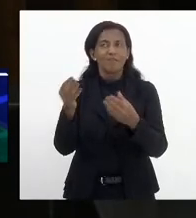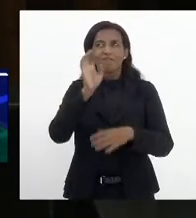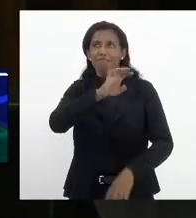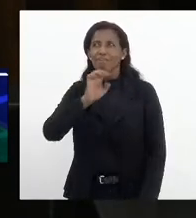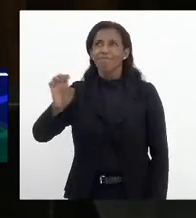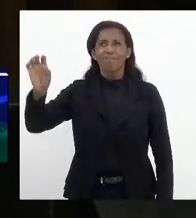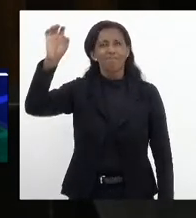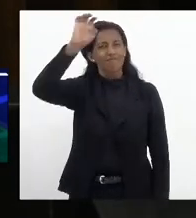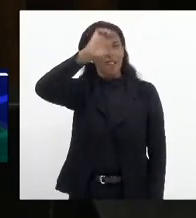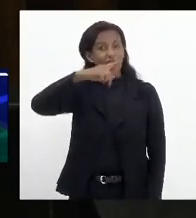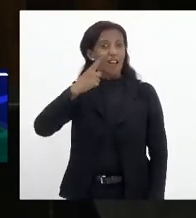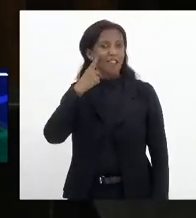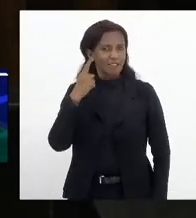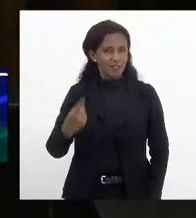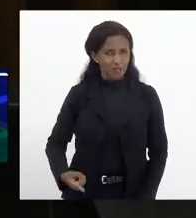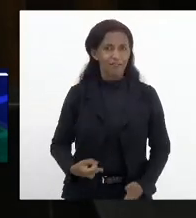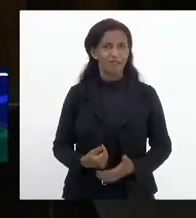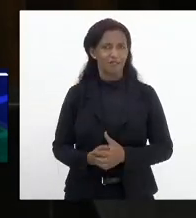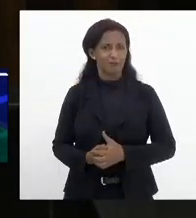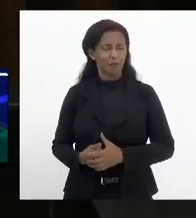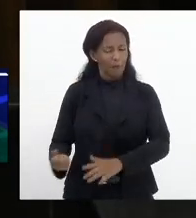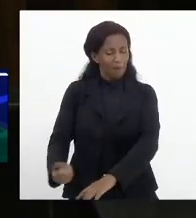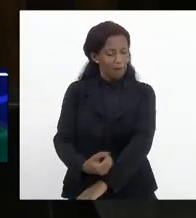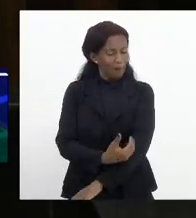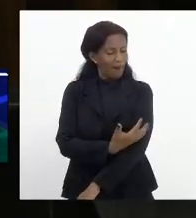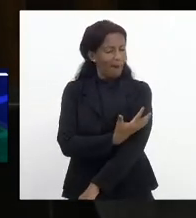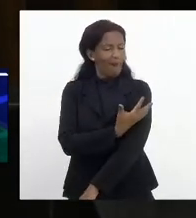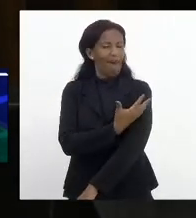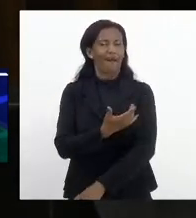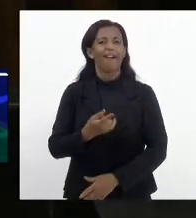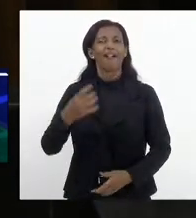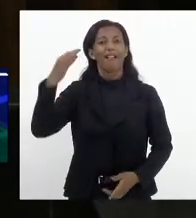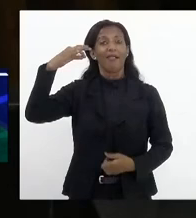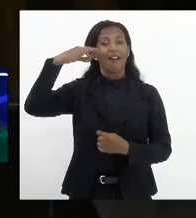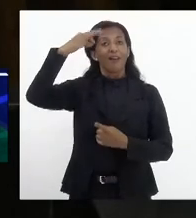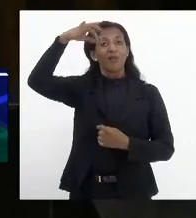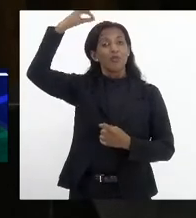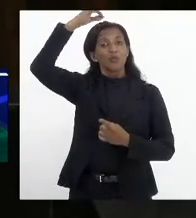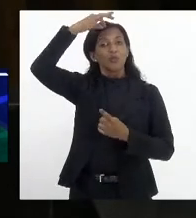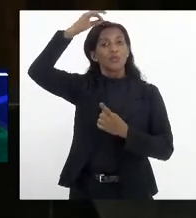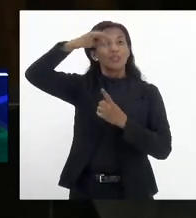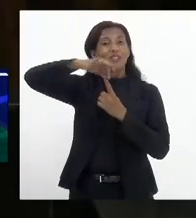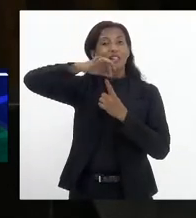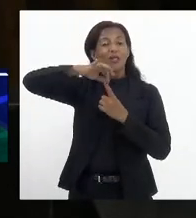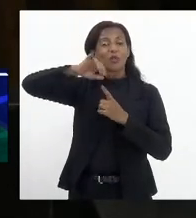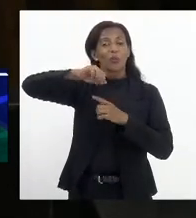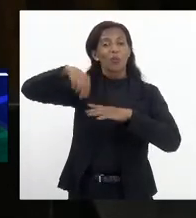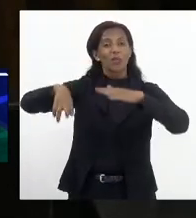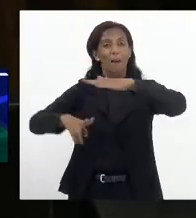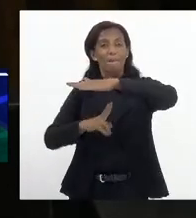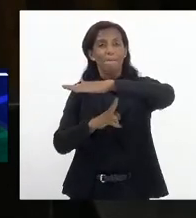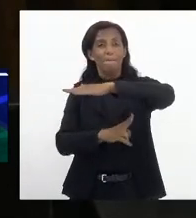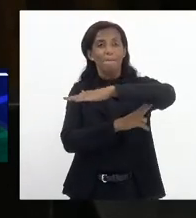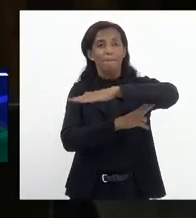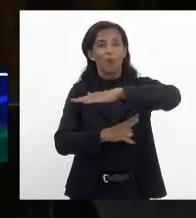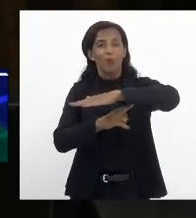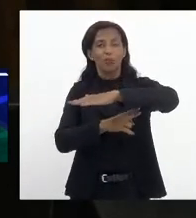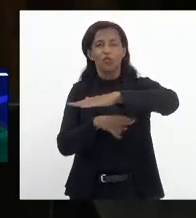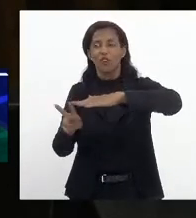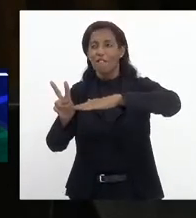viu um protagonismo de arrepiar ali, por exemplo, no Espírito Santo, na ponte que liga Vitória à Vila